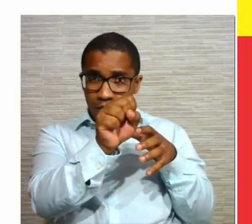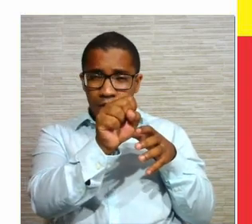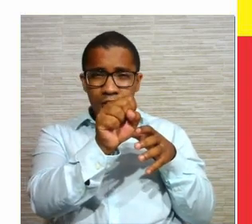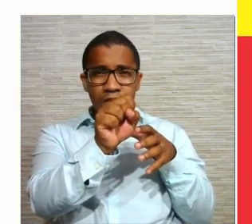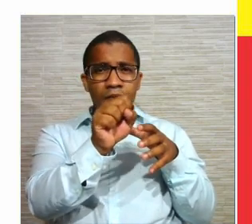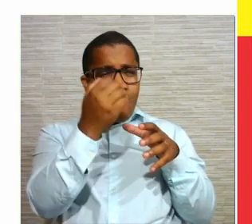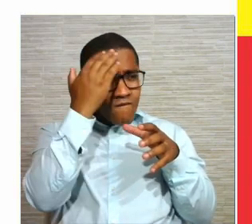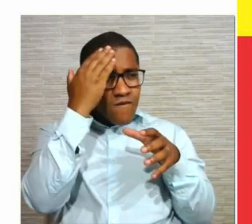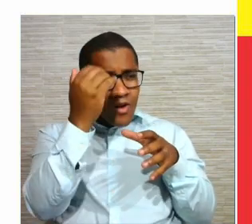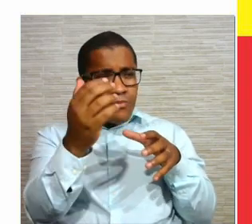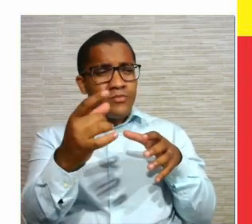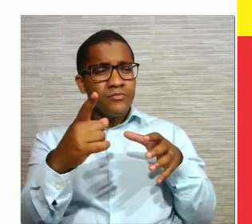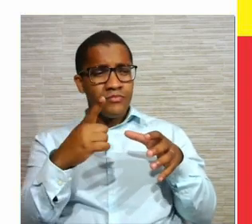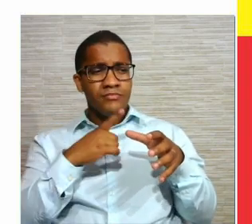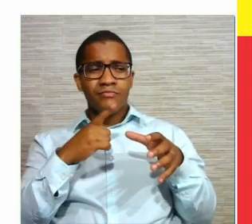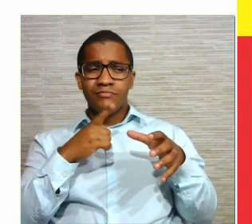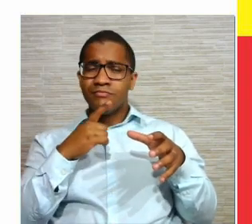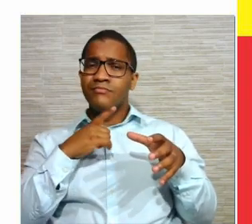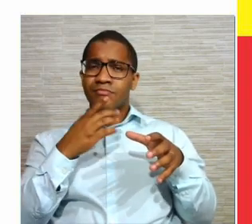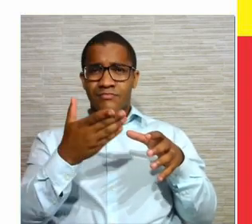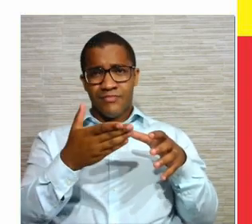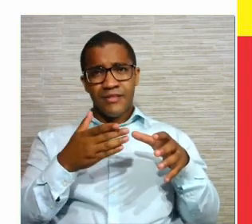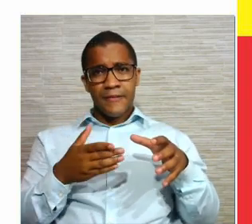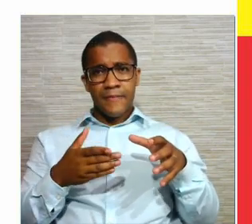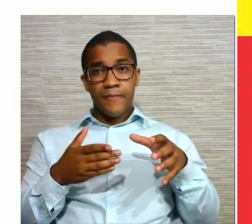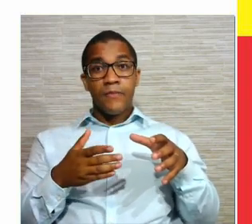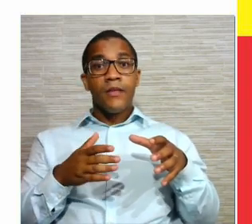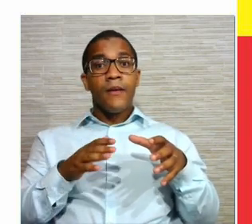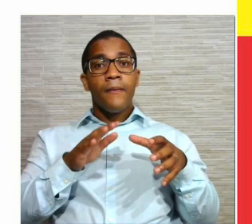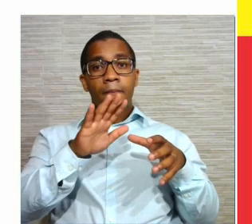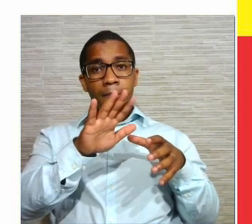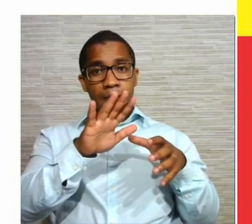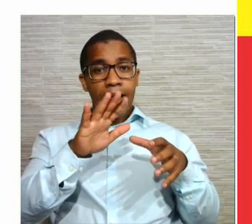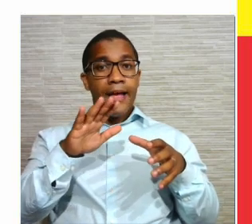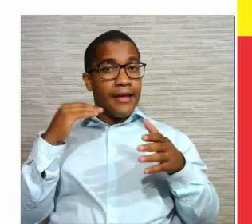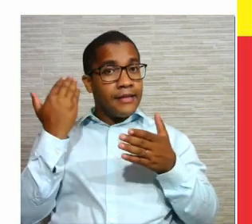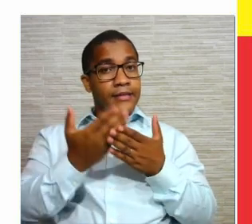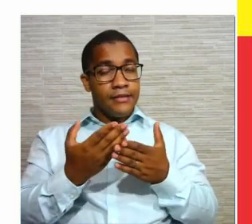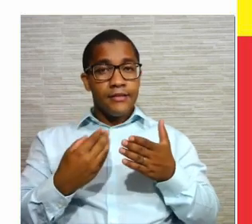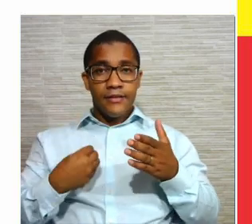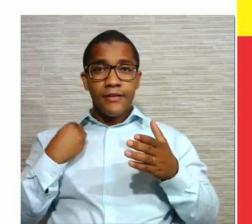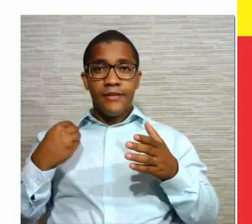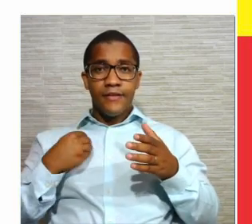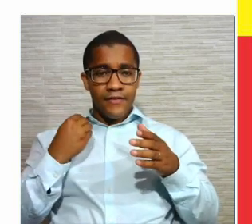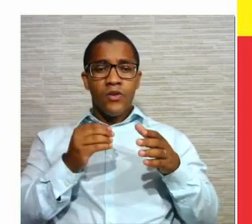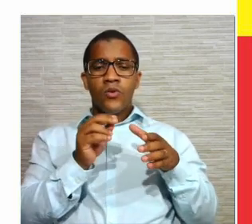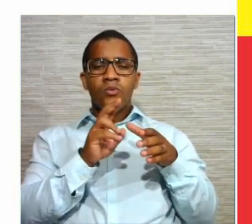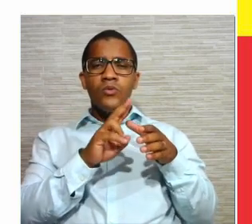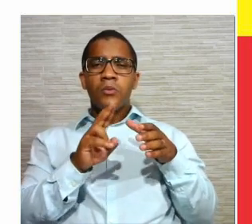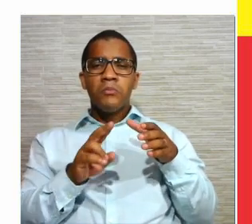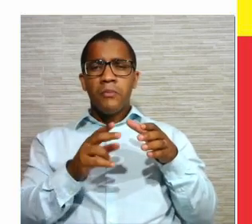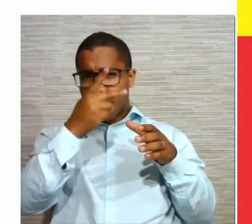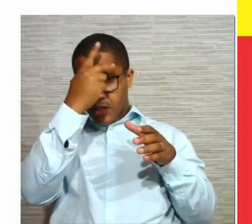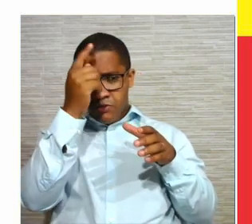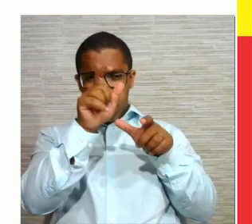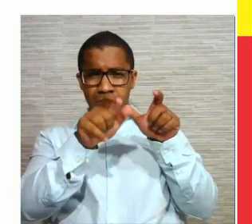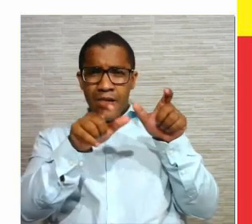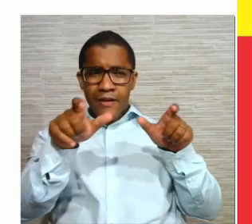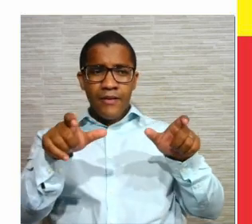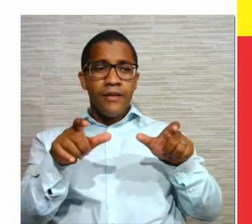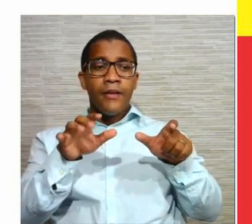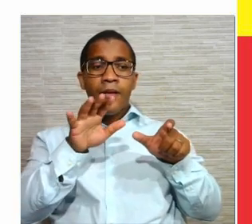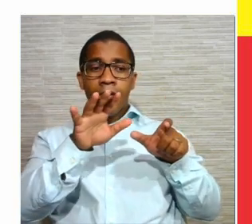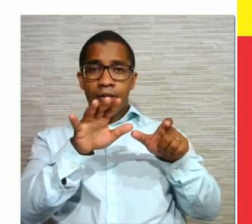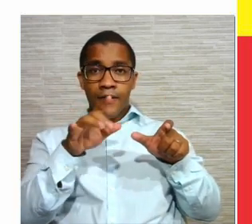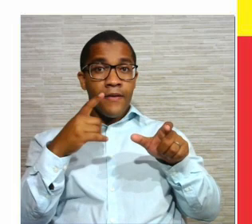Antunes, Paulo Miklos, Branco Melo, Sérgio Brito, enfim, Tony Bellotto. E